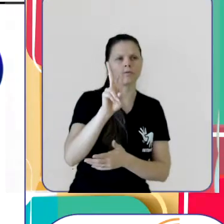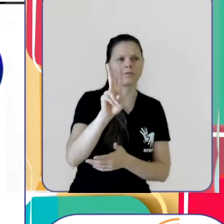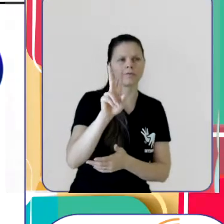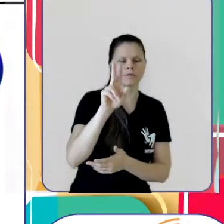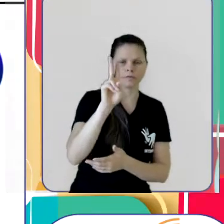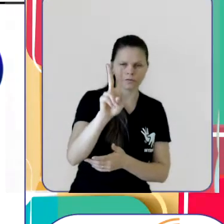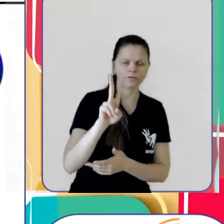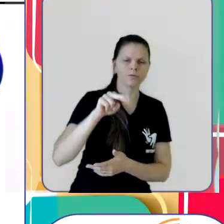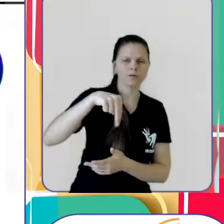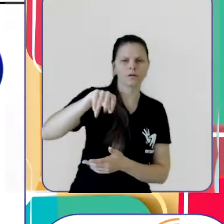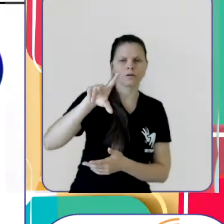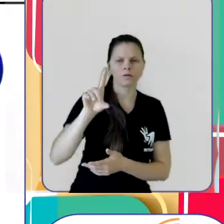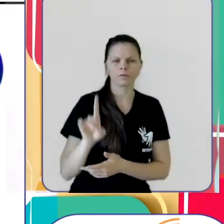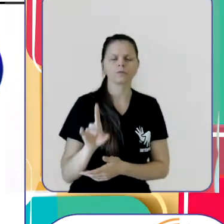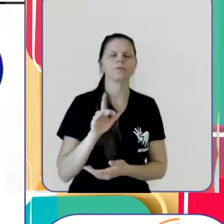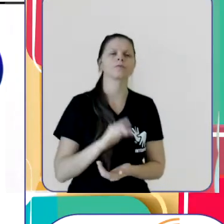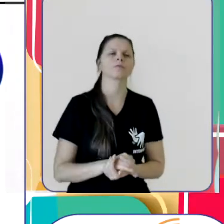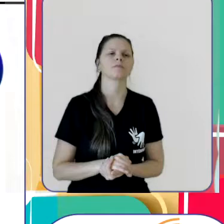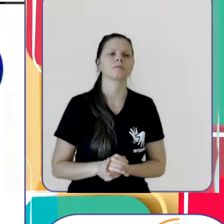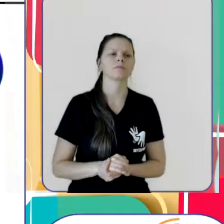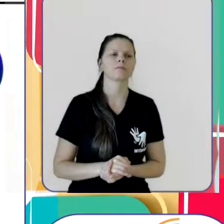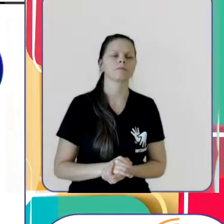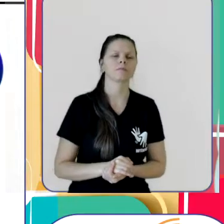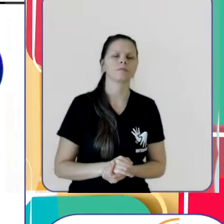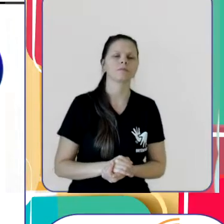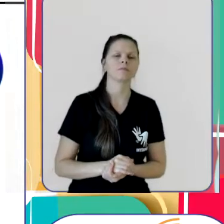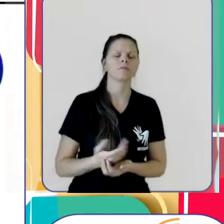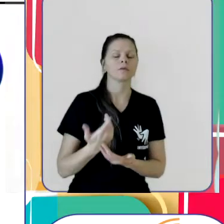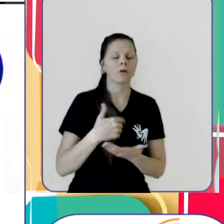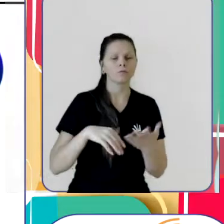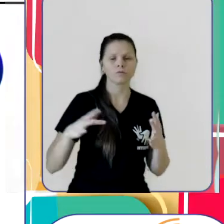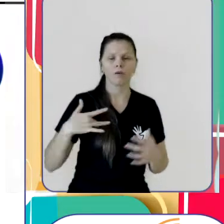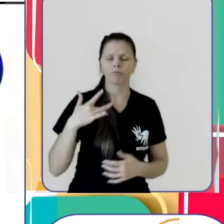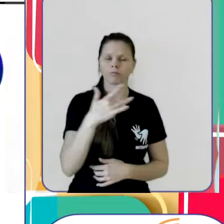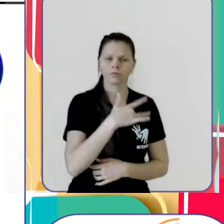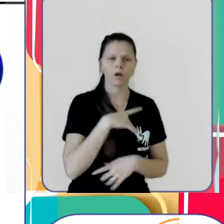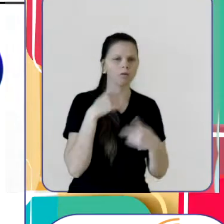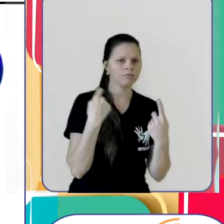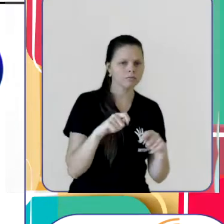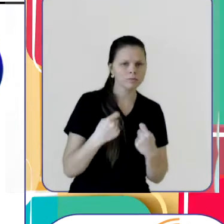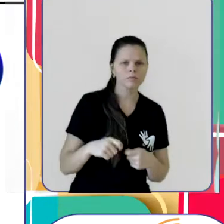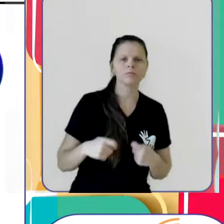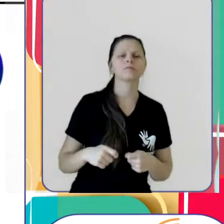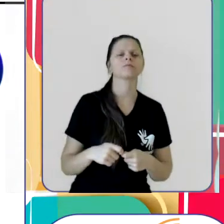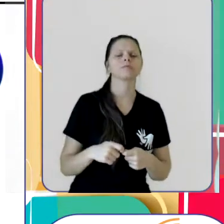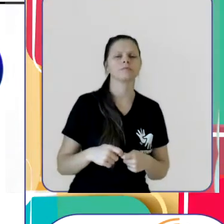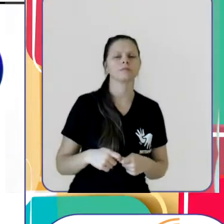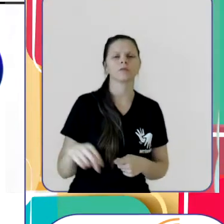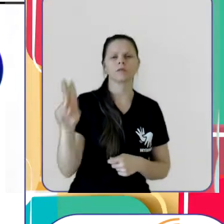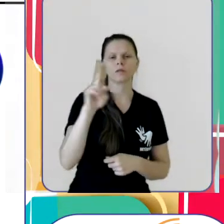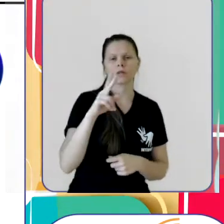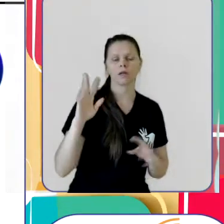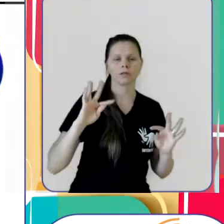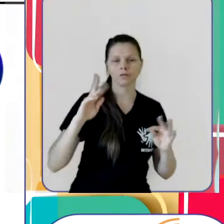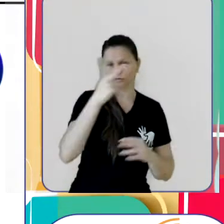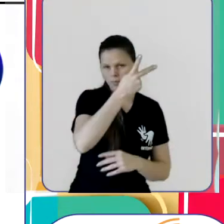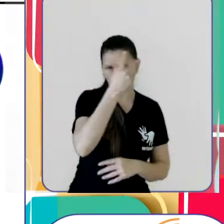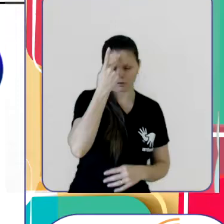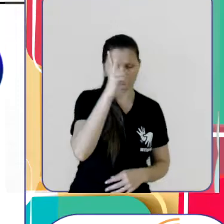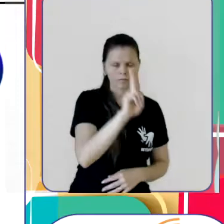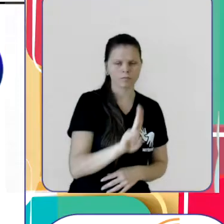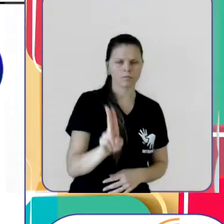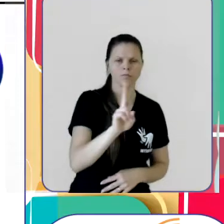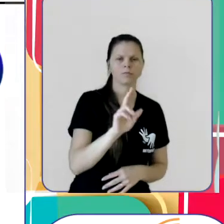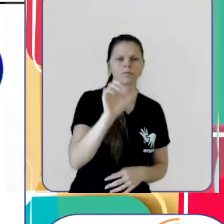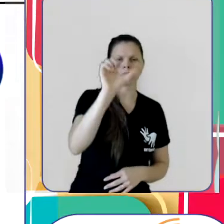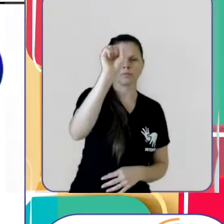essas transformações, digital da saúde, permitem que os usuários do SUS mantenham-se em